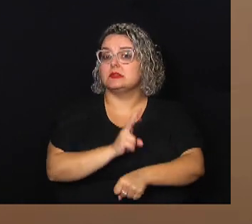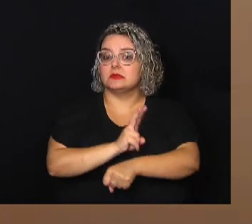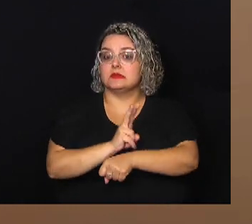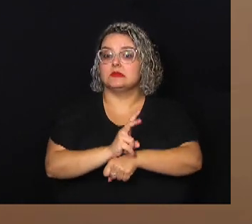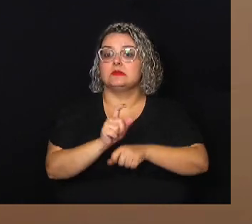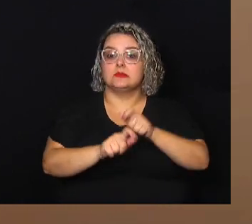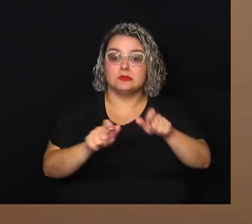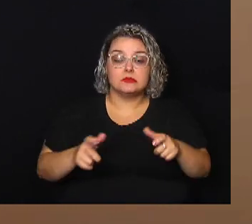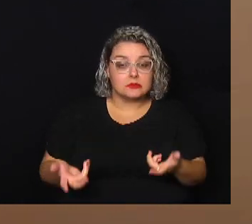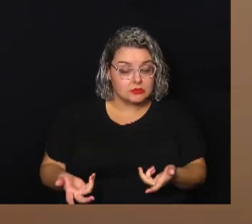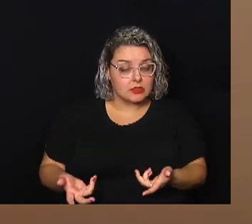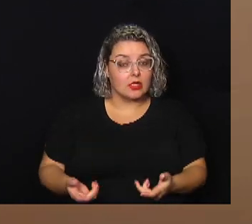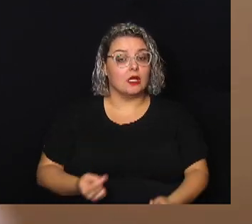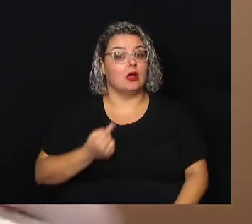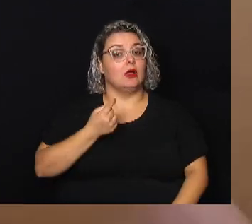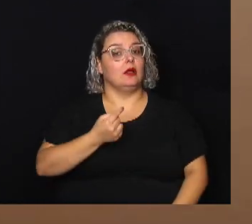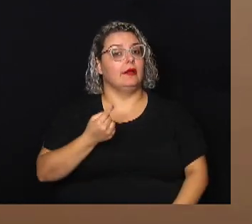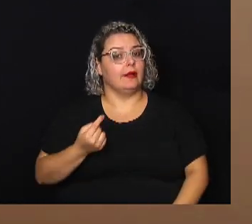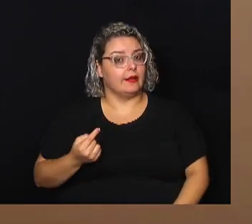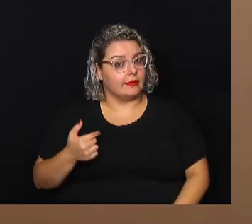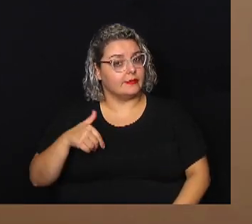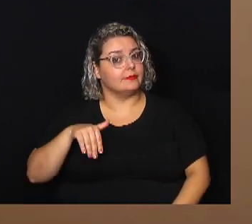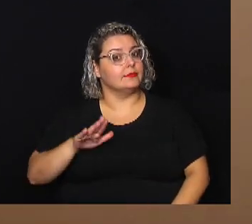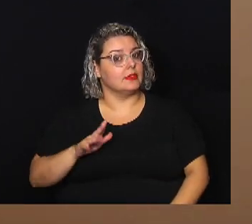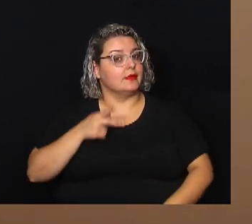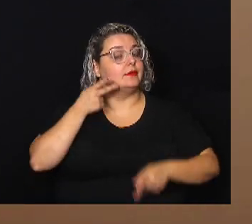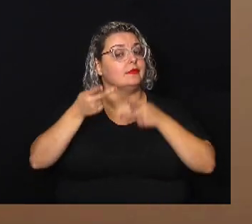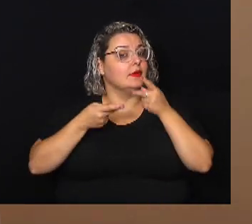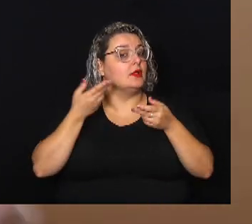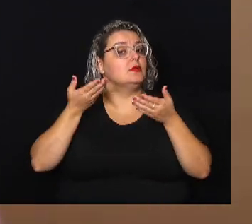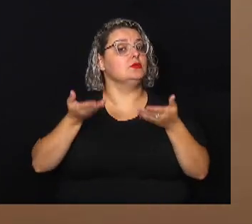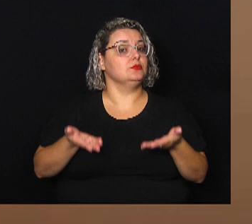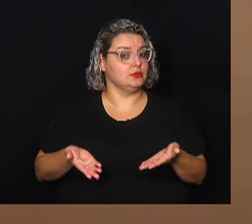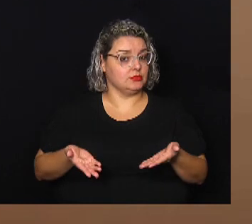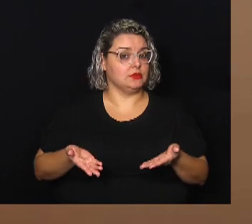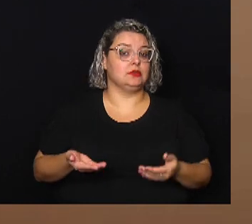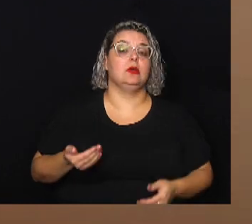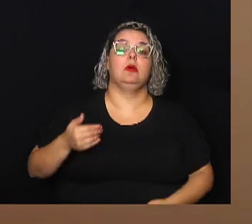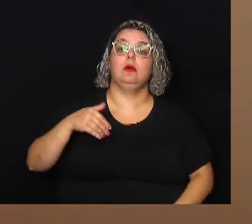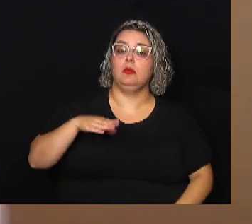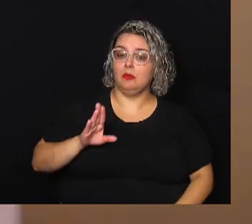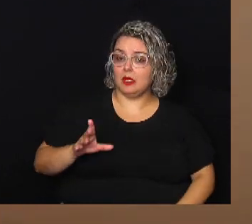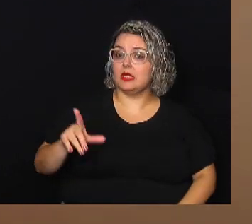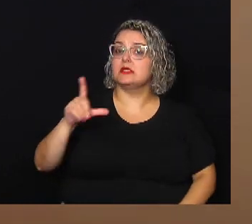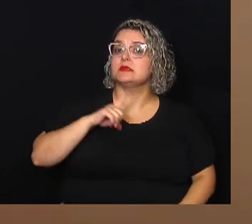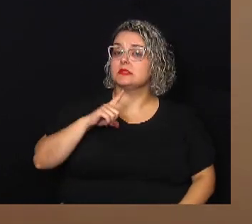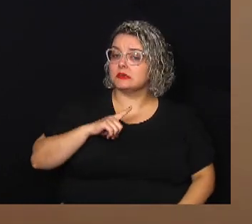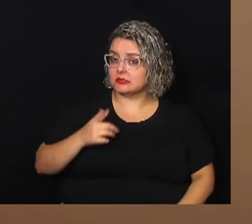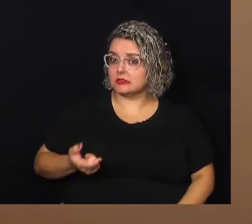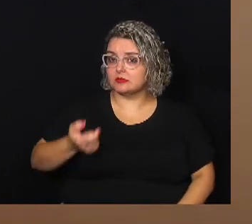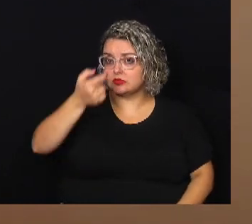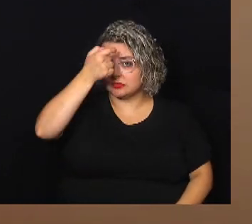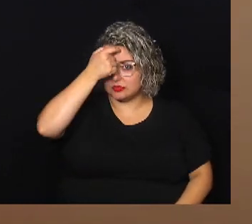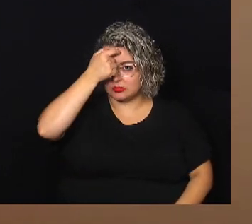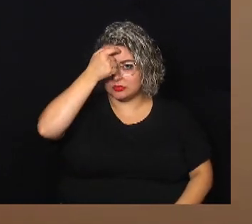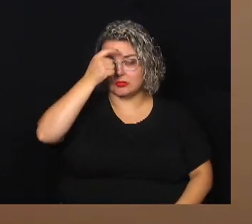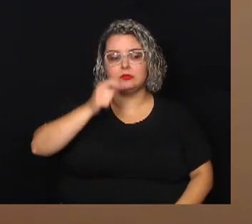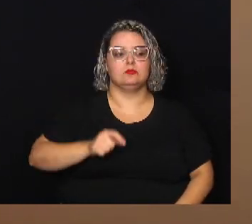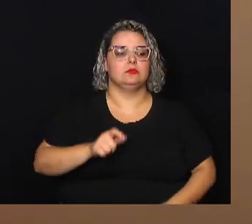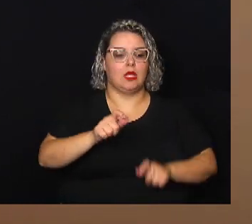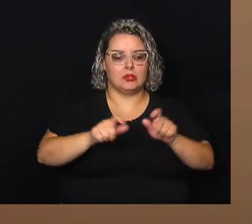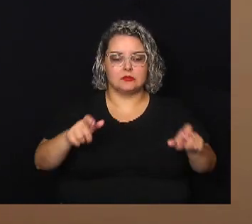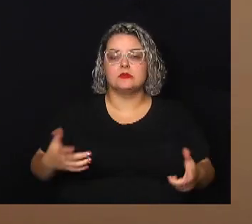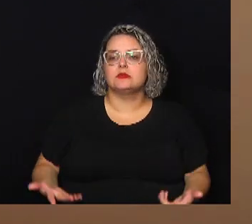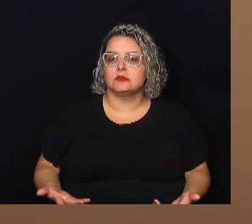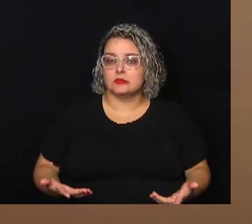próximo? Que cada vez mais se fala sobre isso, cada vez mais nós temos conscientização sobre isso.